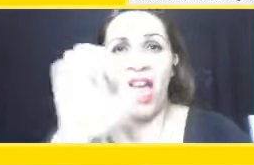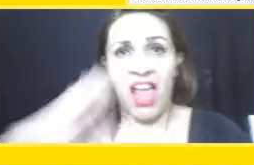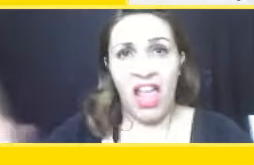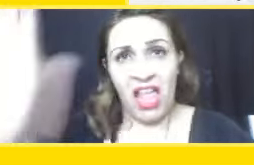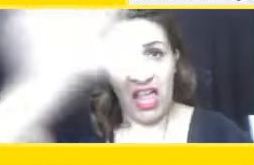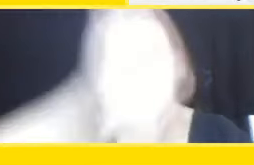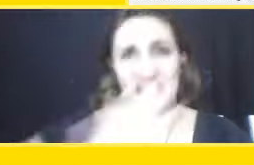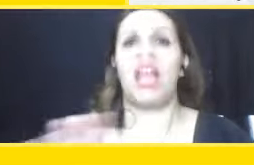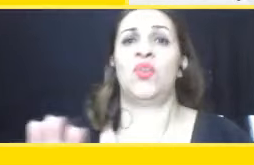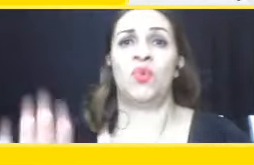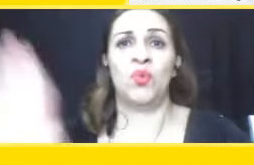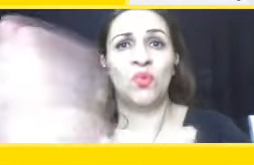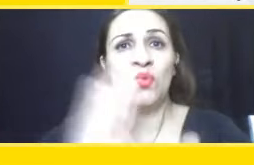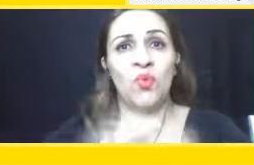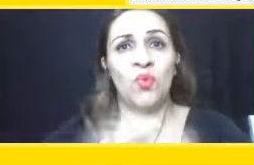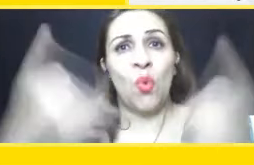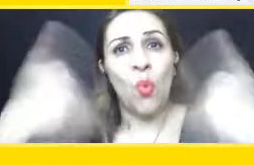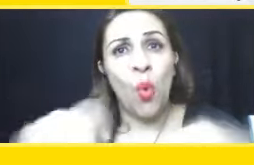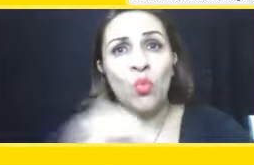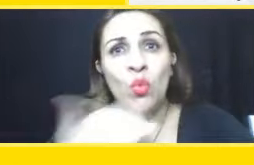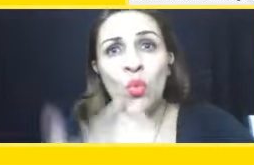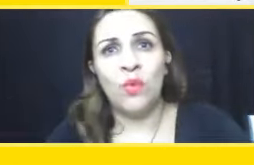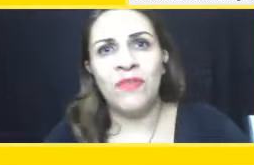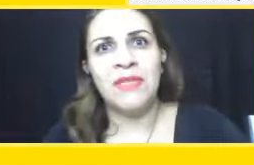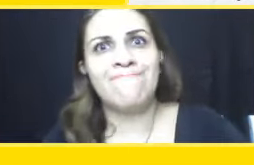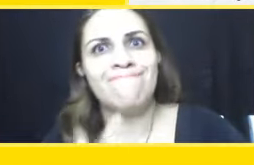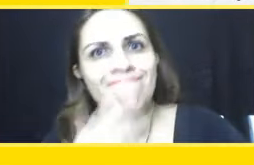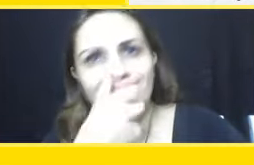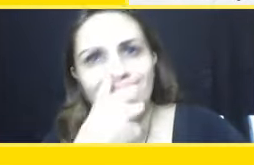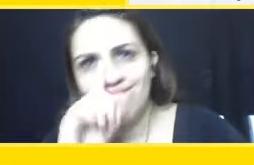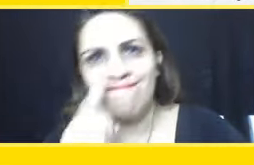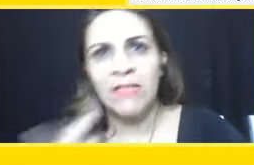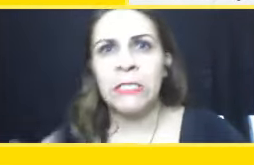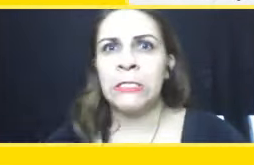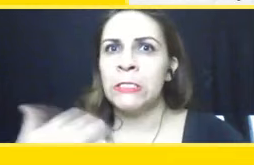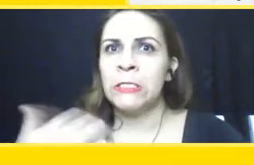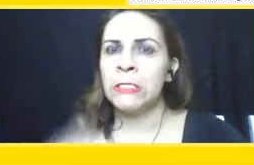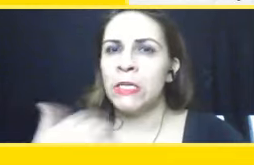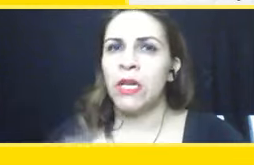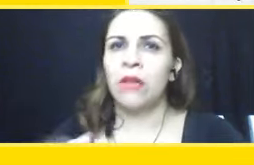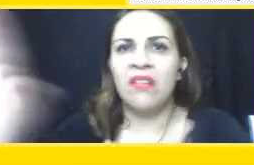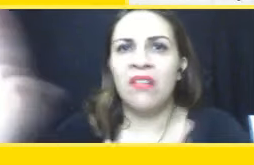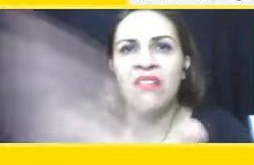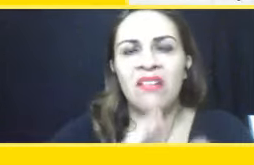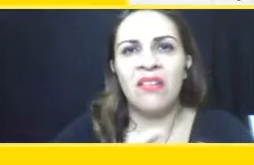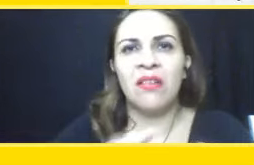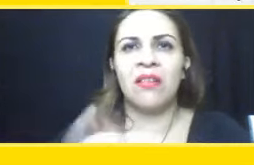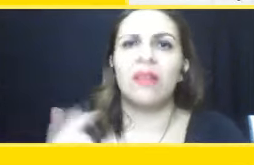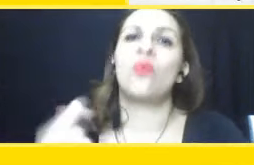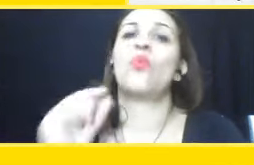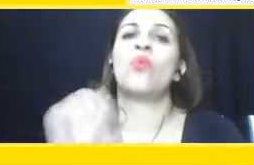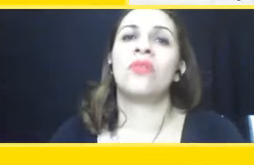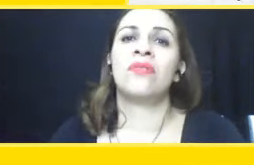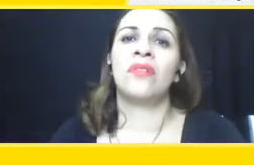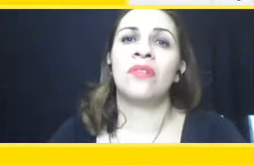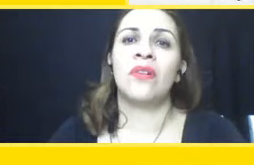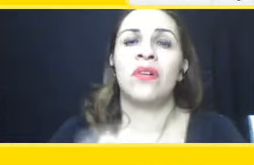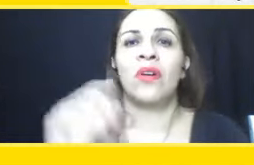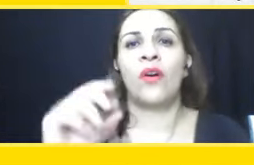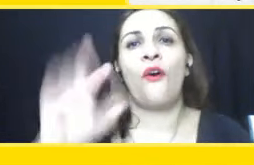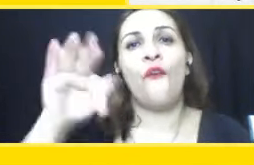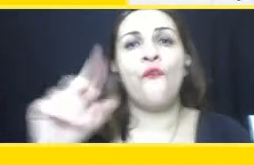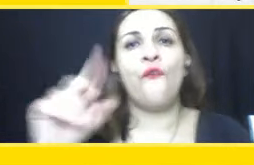municípios para o combate ao coronavírus. Nós poderíamos deixar de receber os recursos advindos do Fundo